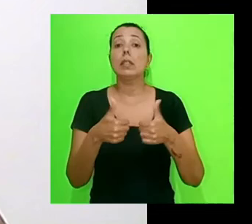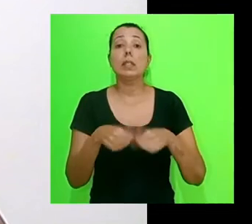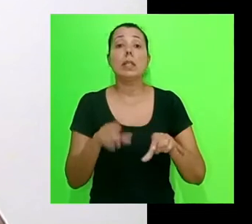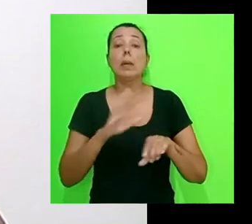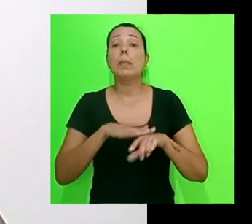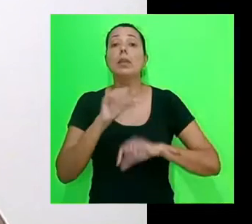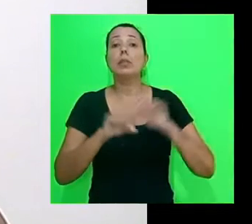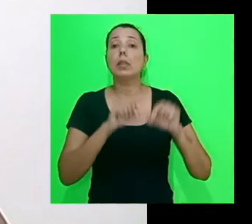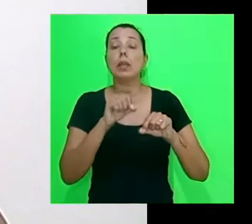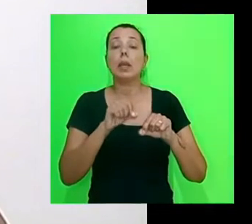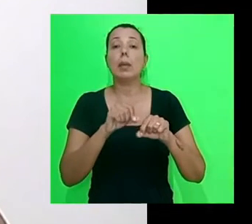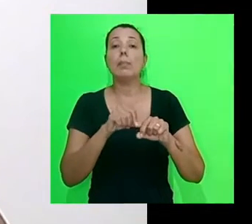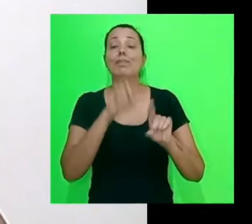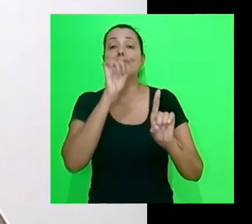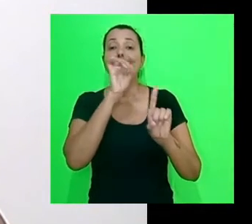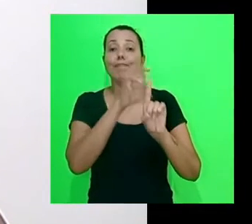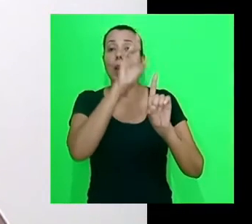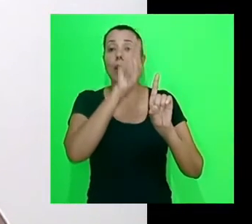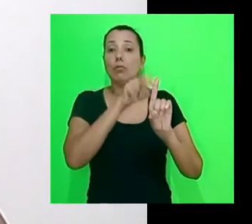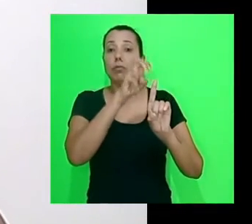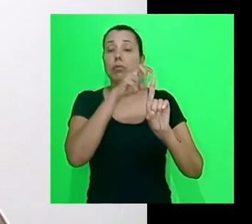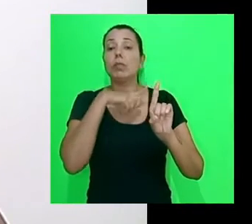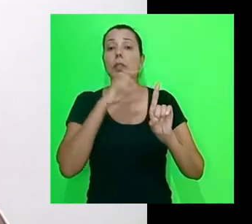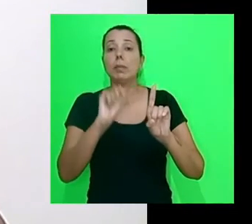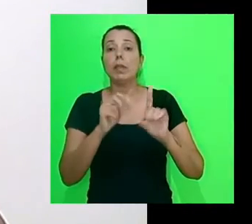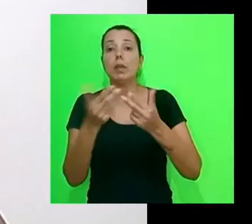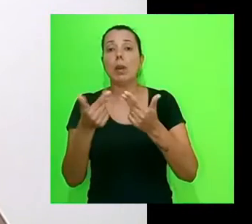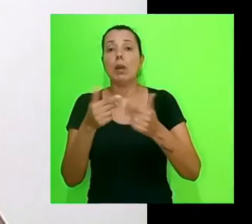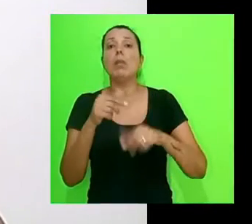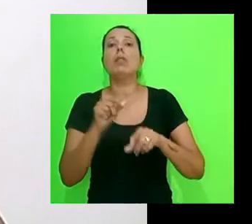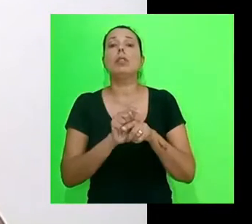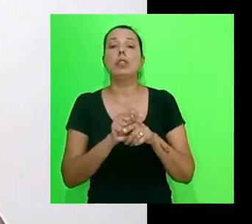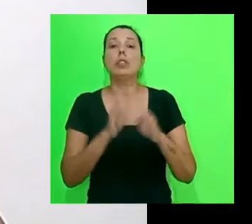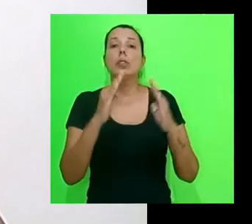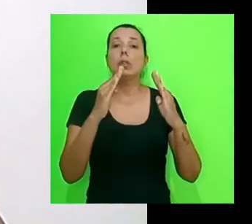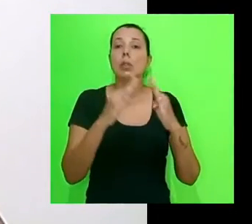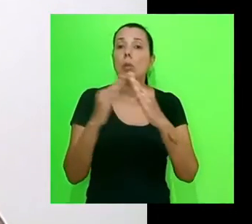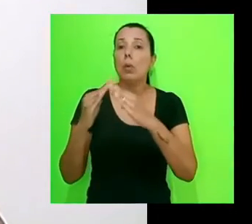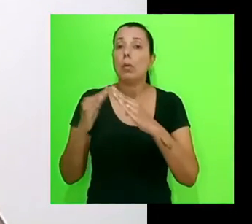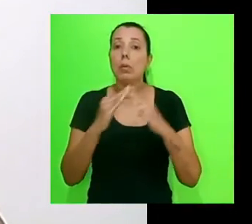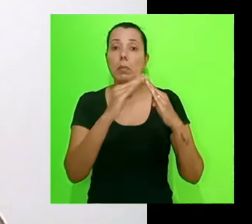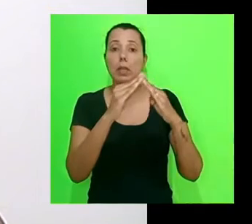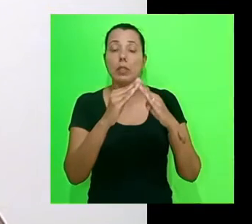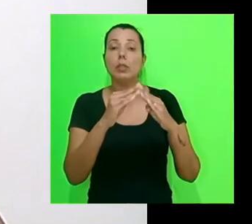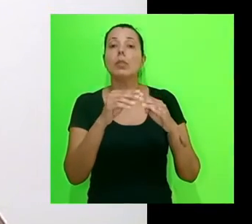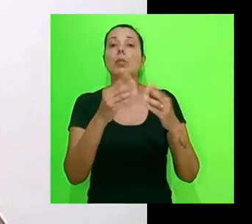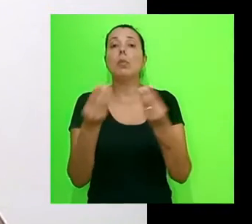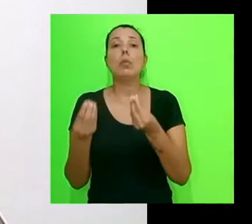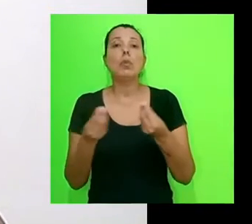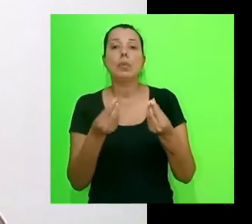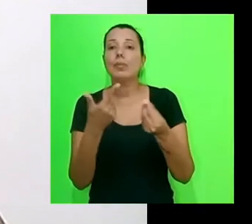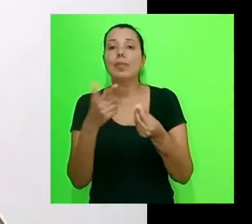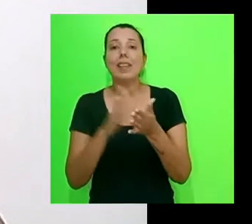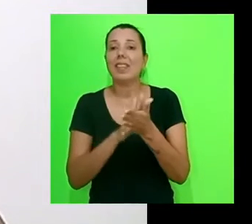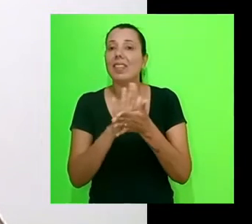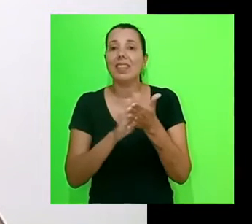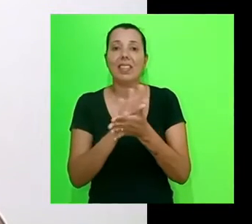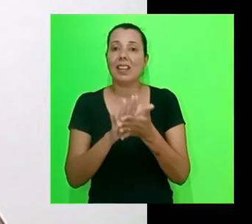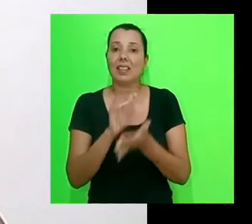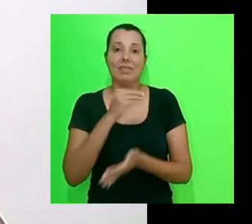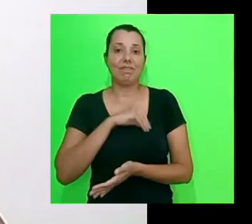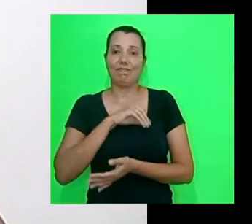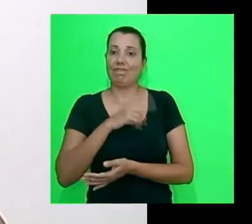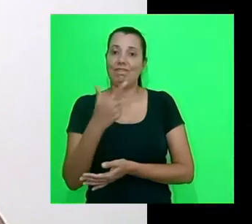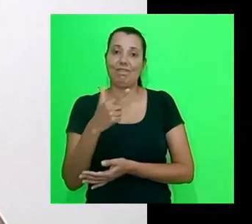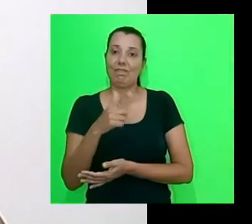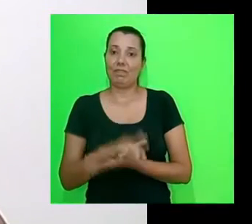de muito valor, e muitas ainda estão com muita dificuldade de conseguir acessar esse dinheiro para a